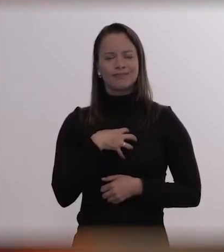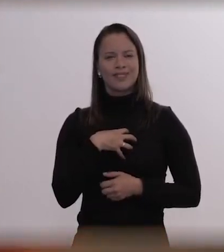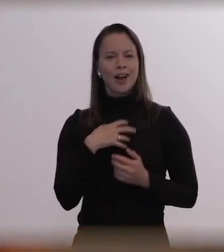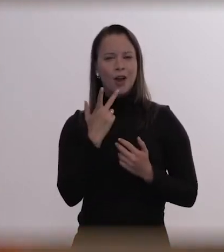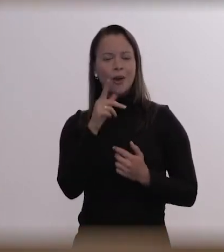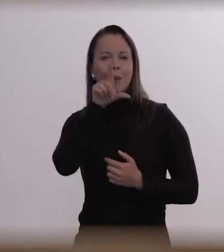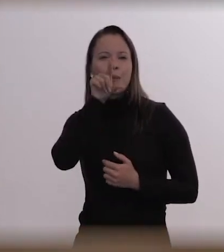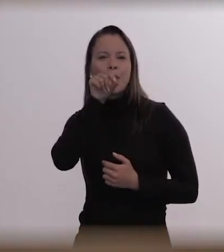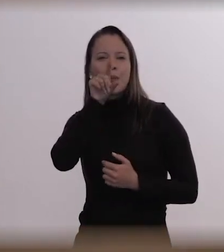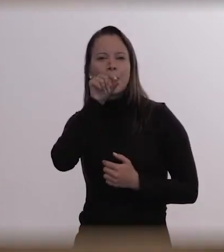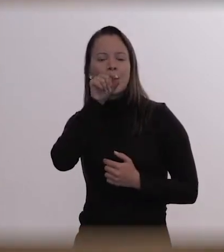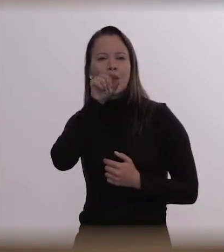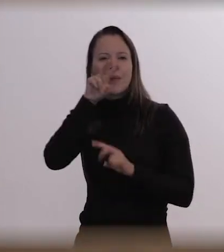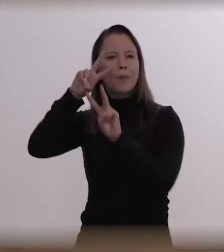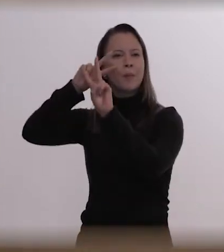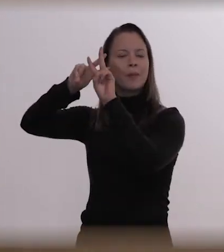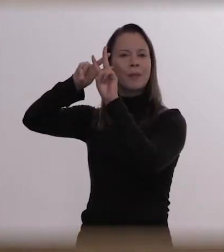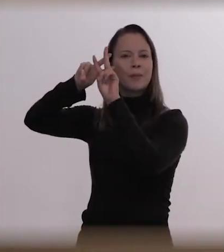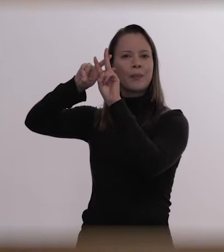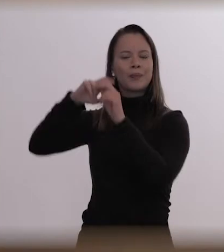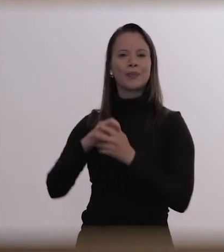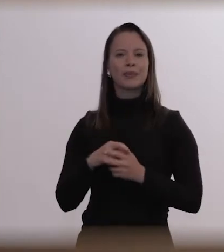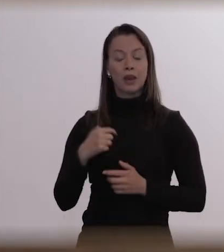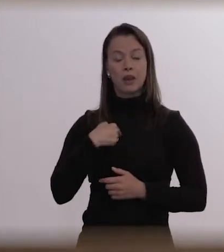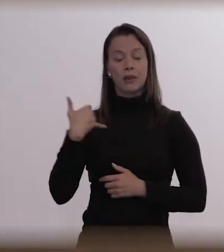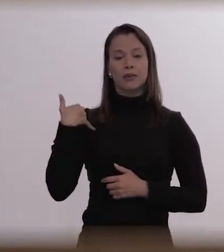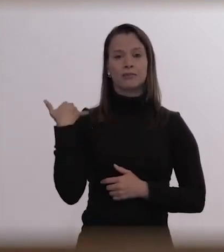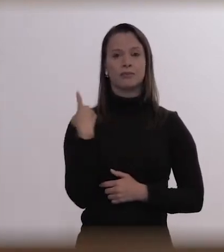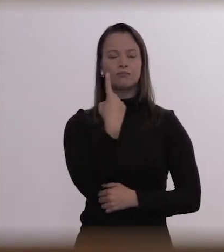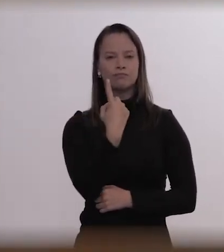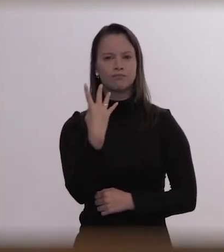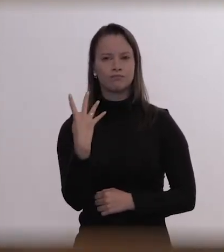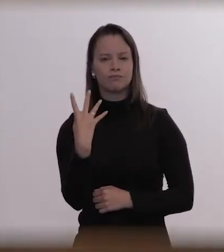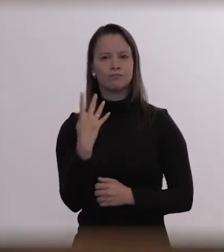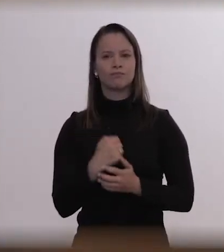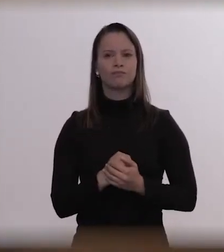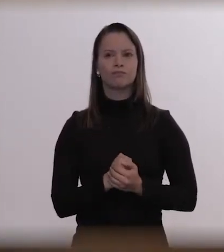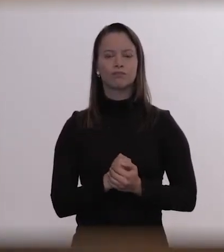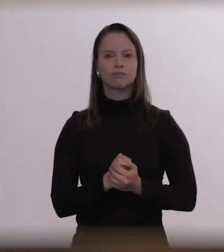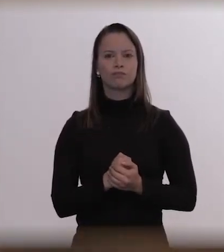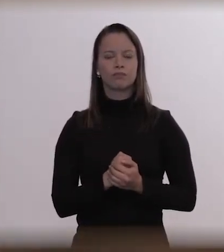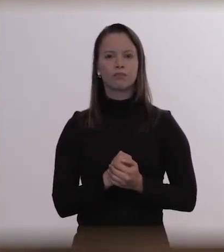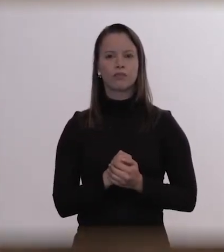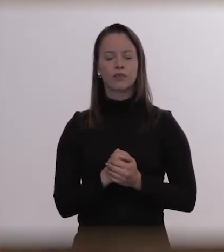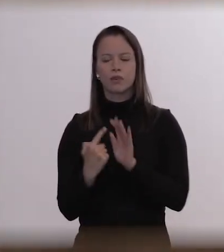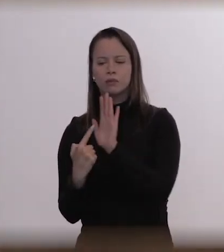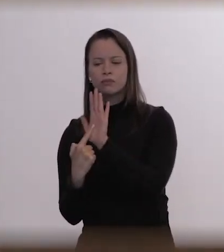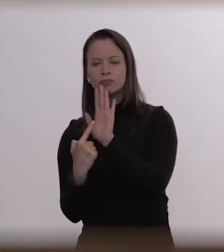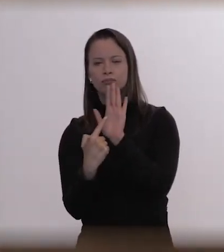passarinho na gaiola. Aos 14 anos, eu comecei a apresentar